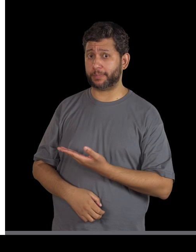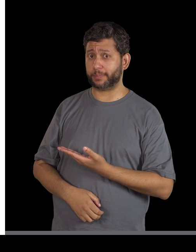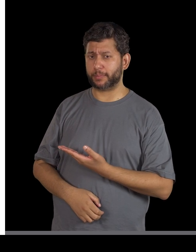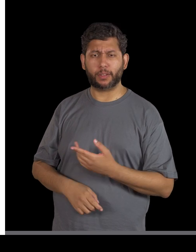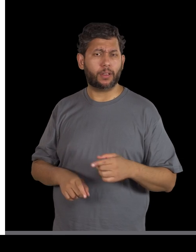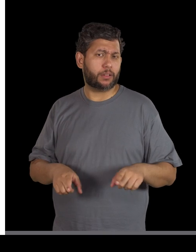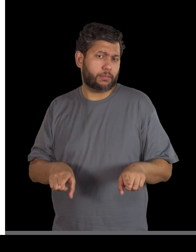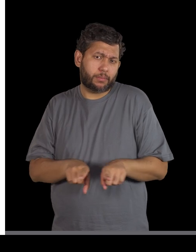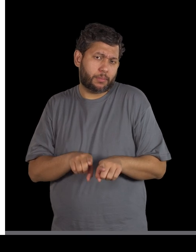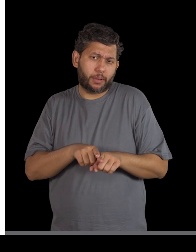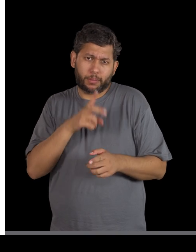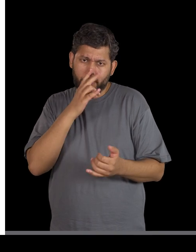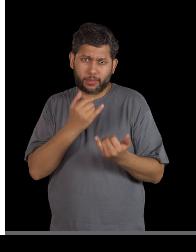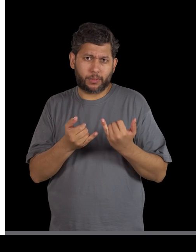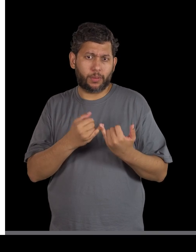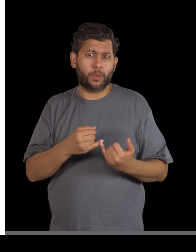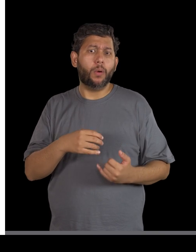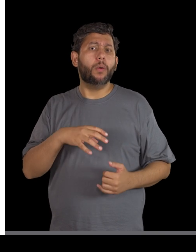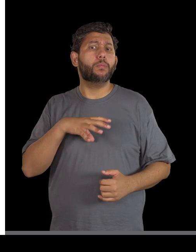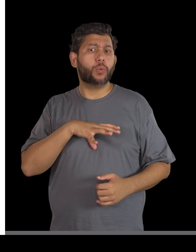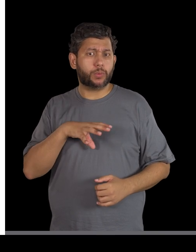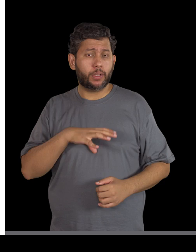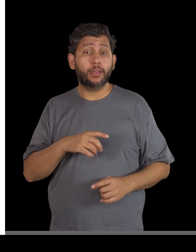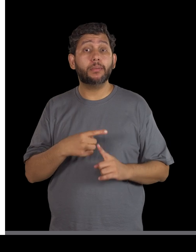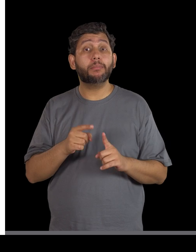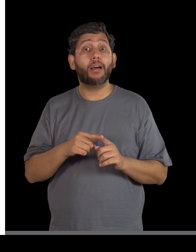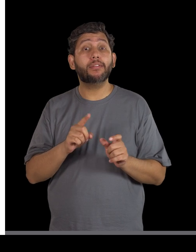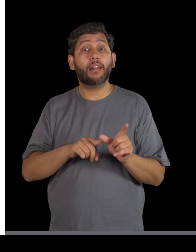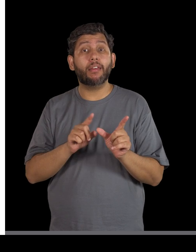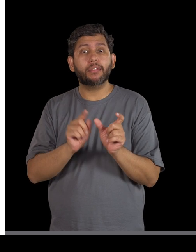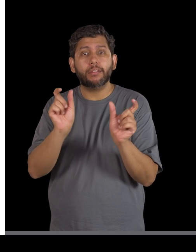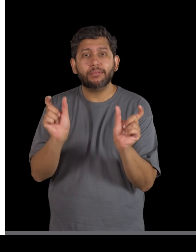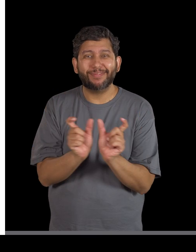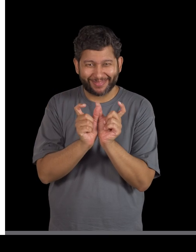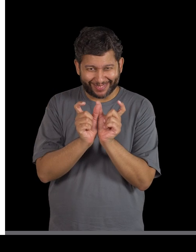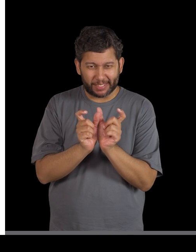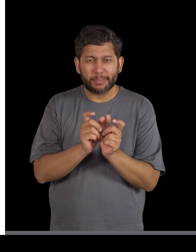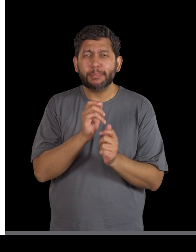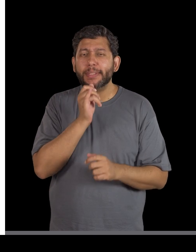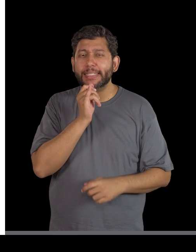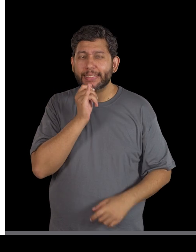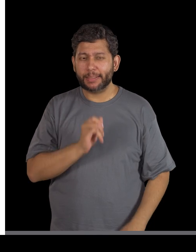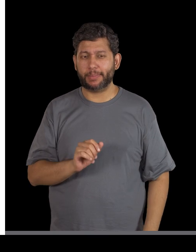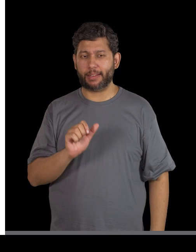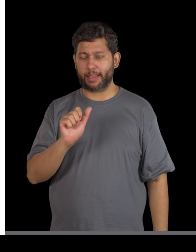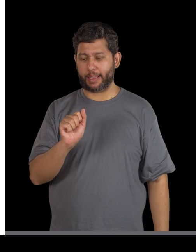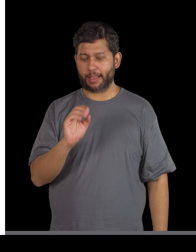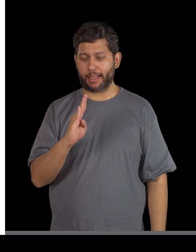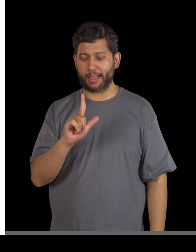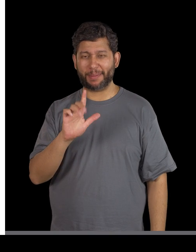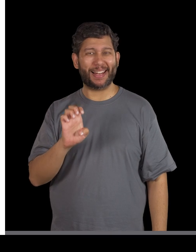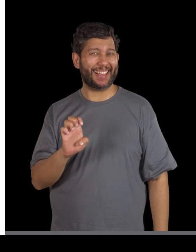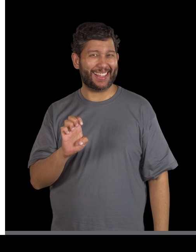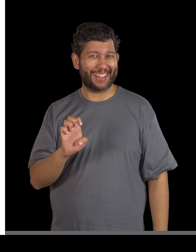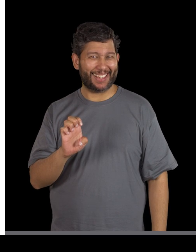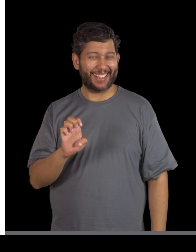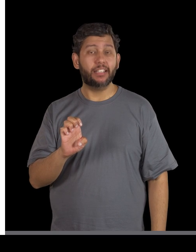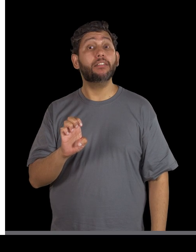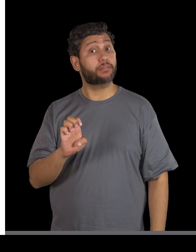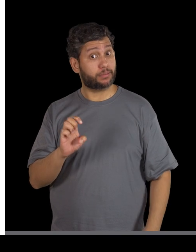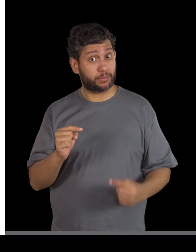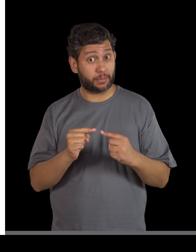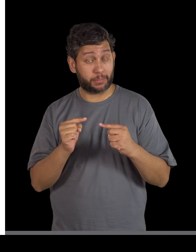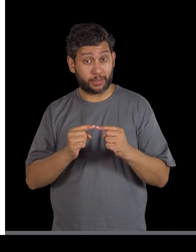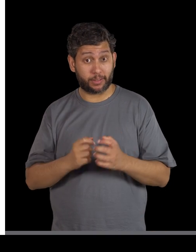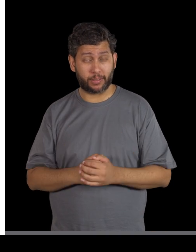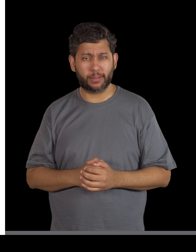no português, mas a gente usaria aqui em ditongos, como por exemplo, numa palavra como able seria um ditonguinho. Logo abaixo a